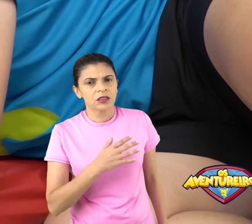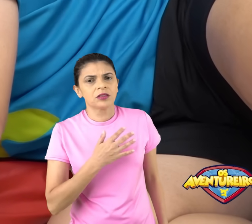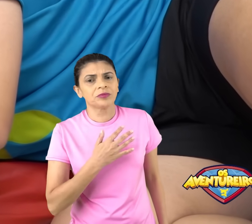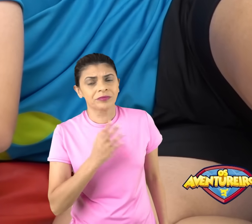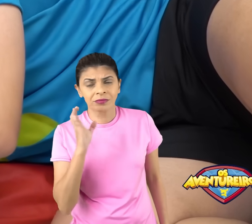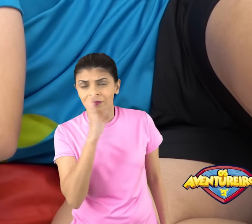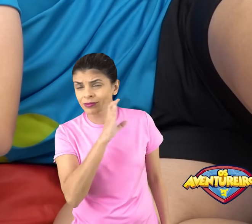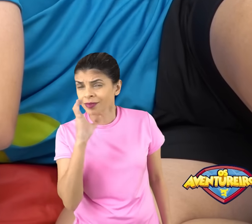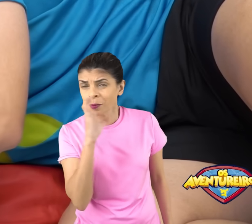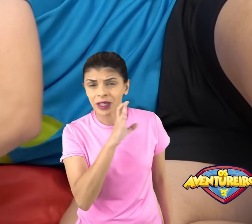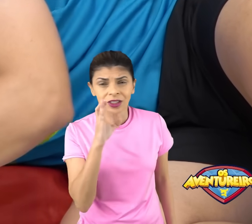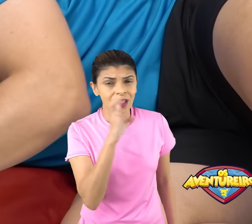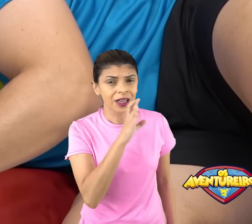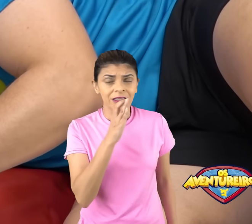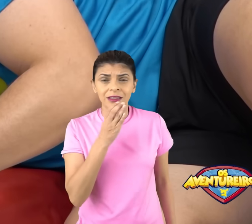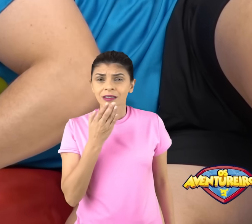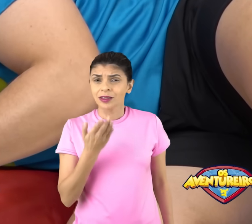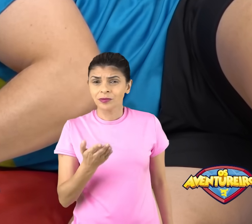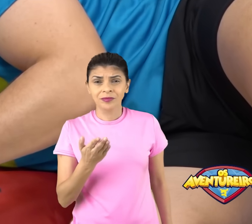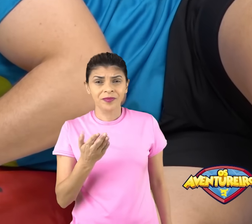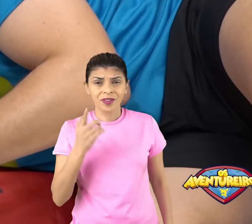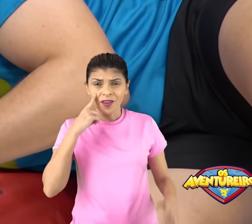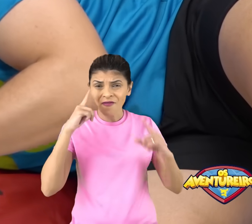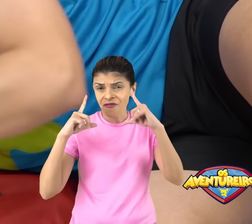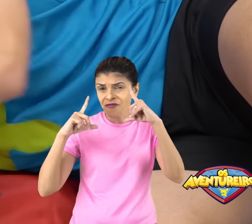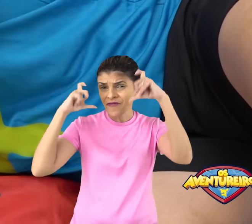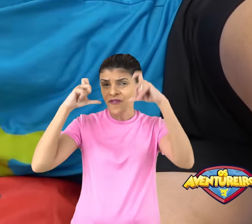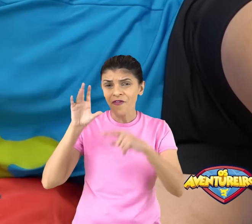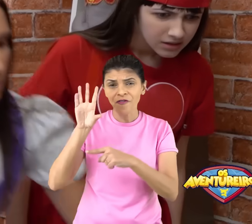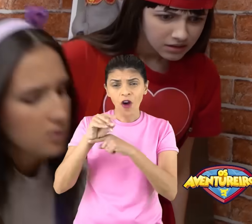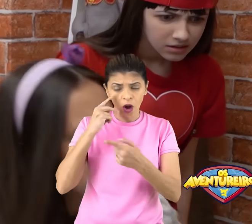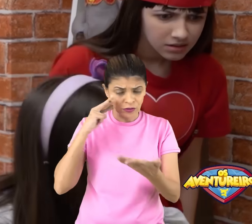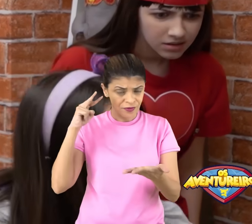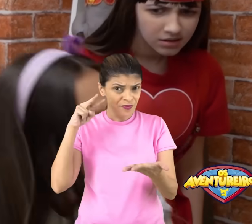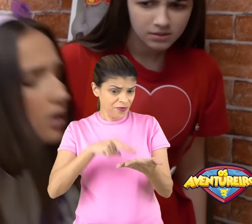É uma emergência. Vejam essas fotos.